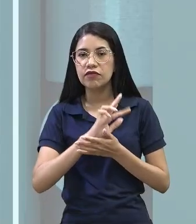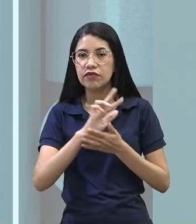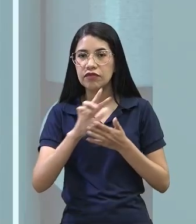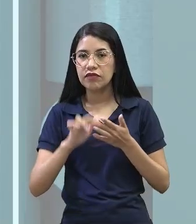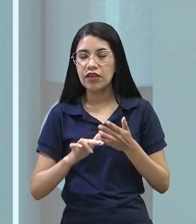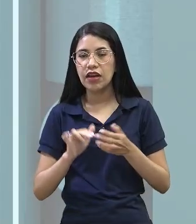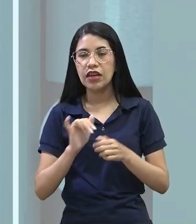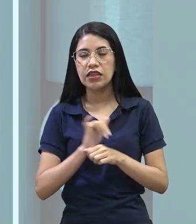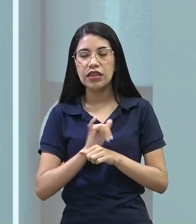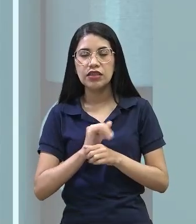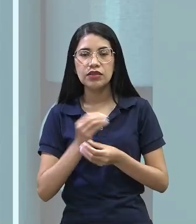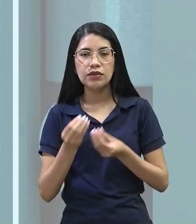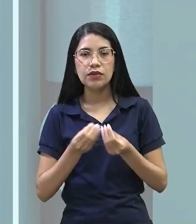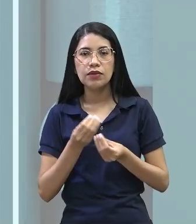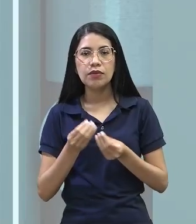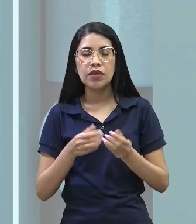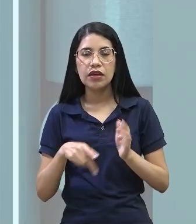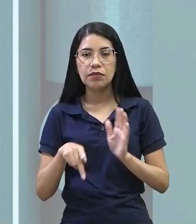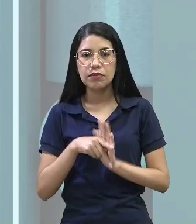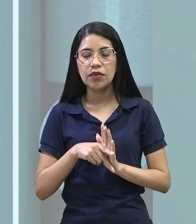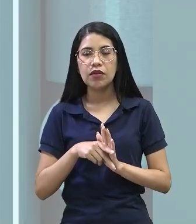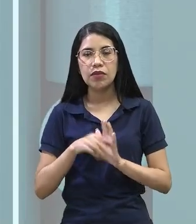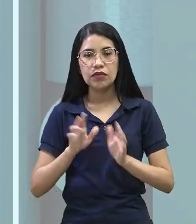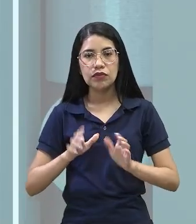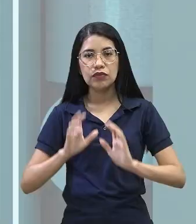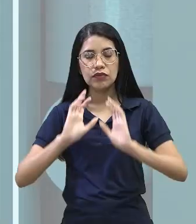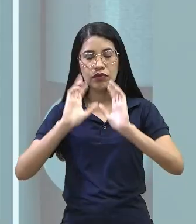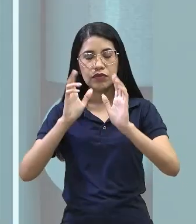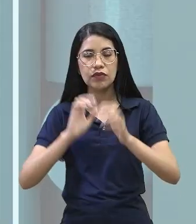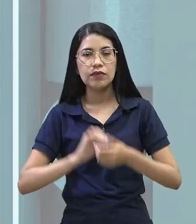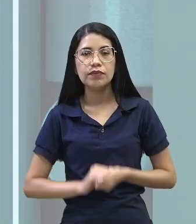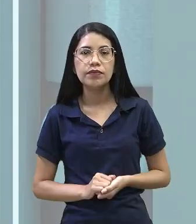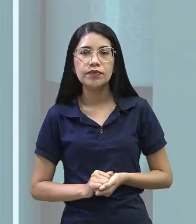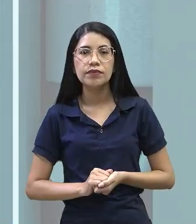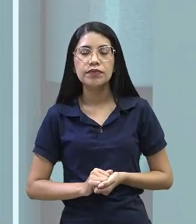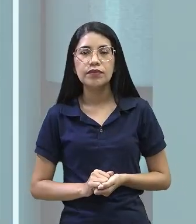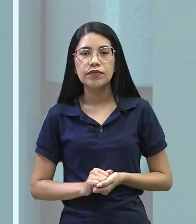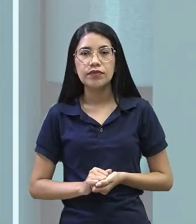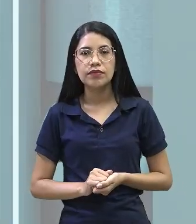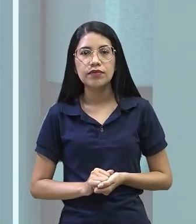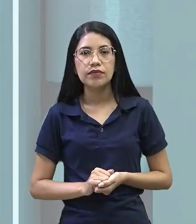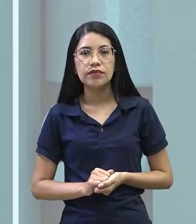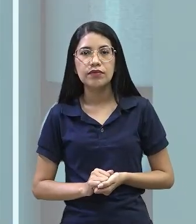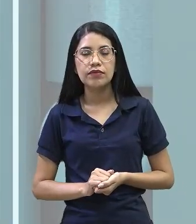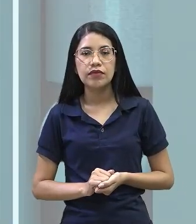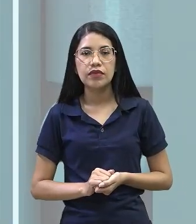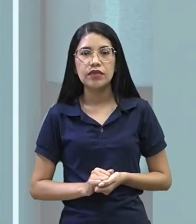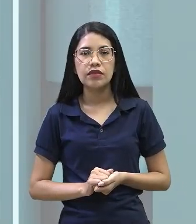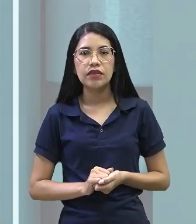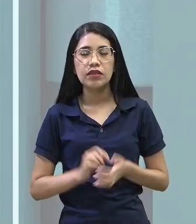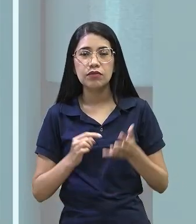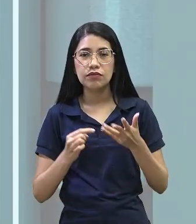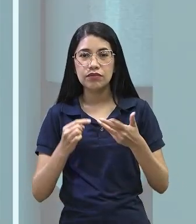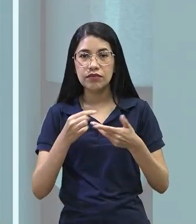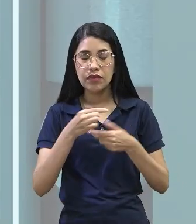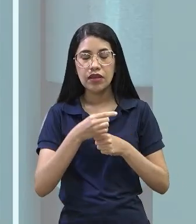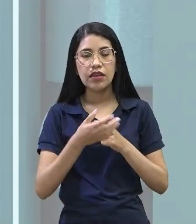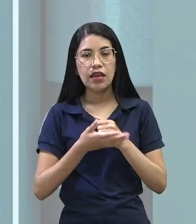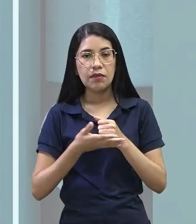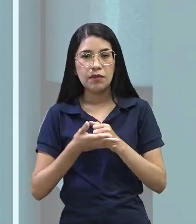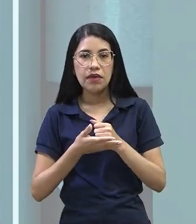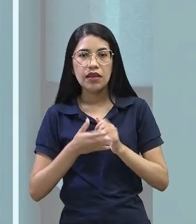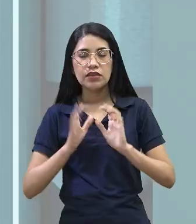recepção, do ataque, que é chamado também de cortada, do bloqueio. Todos esses fundamentos